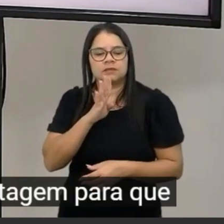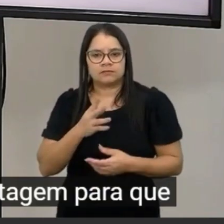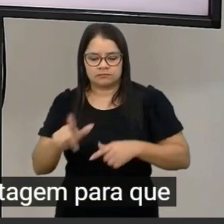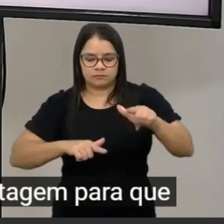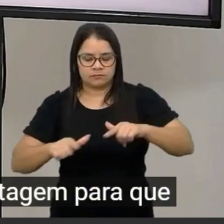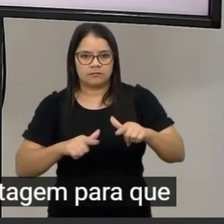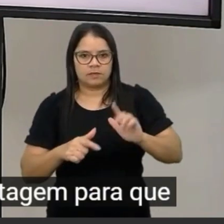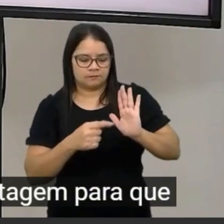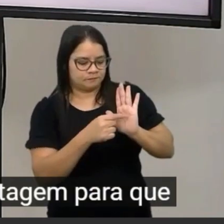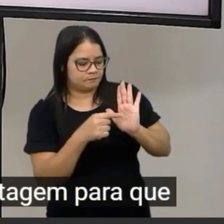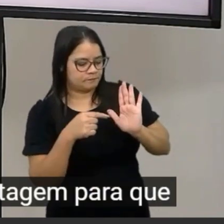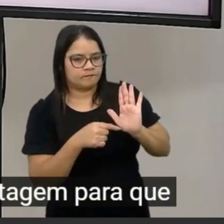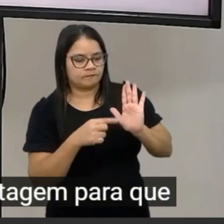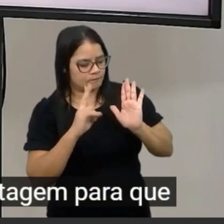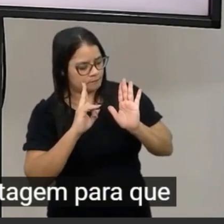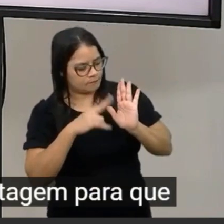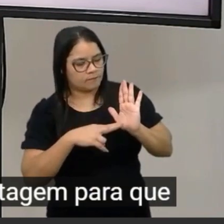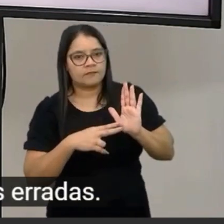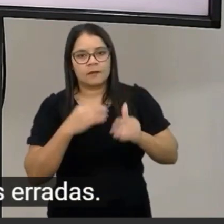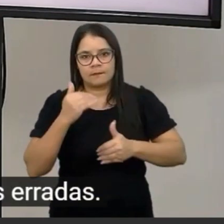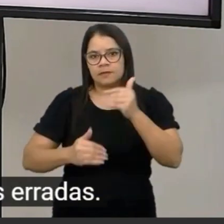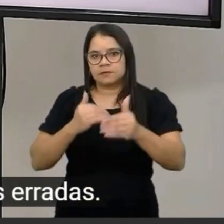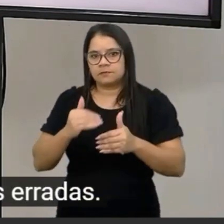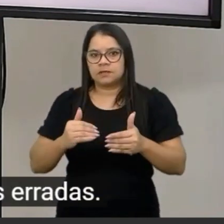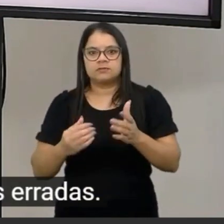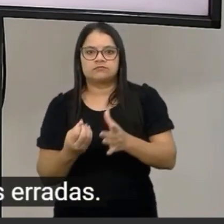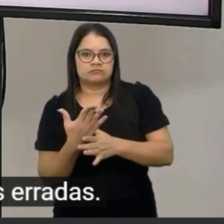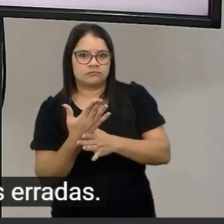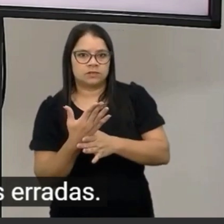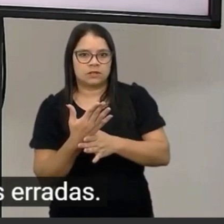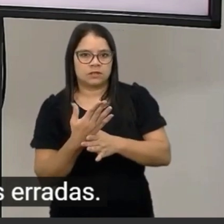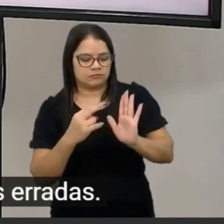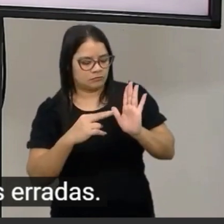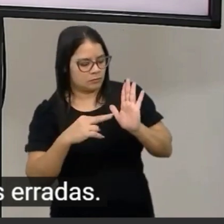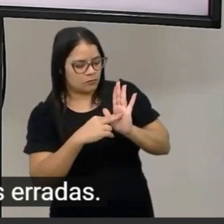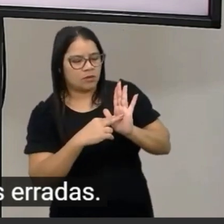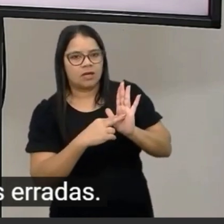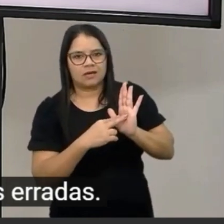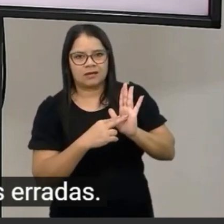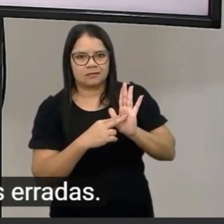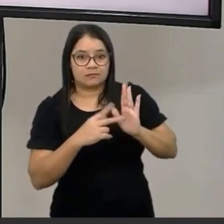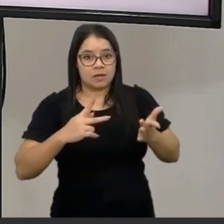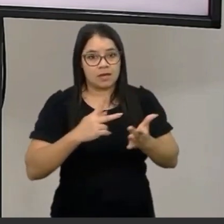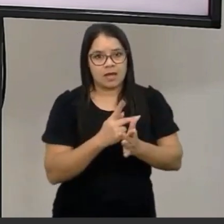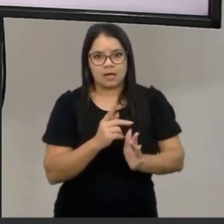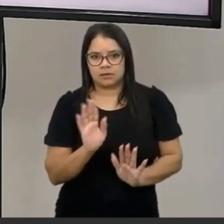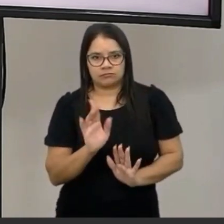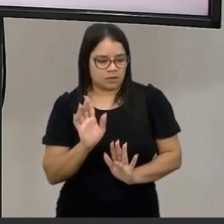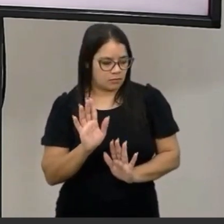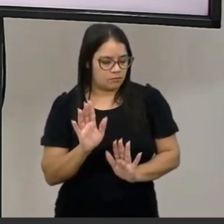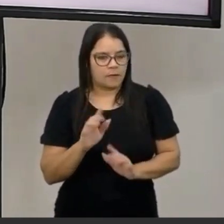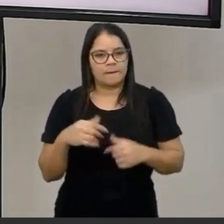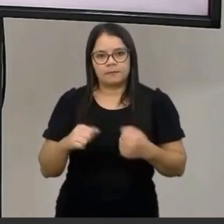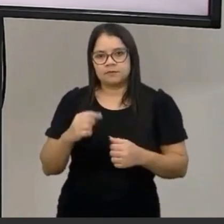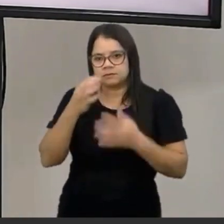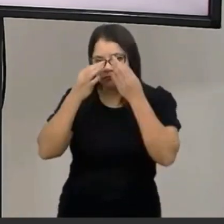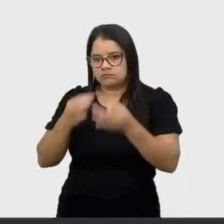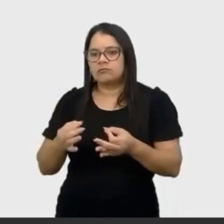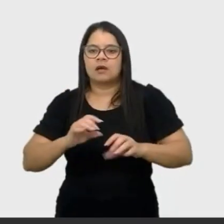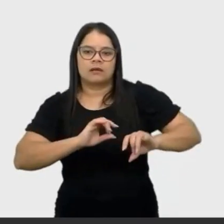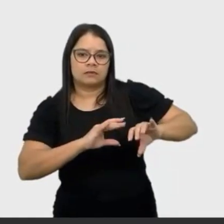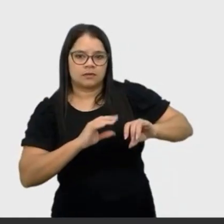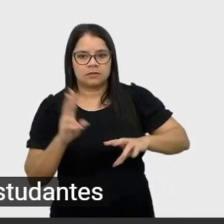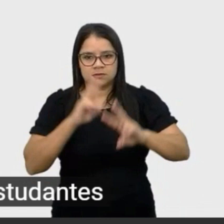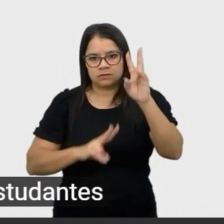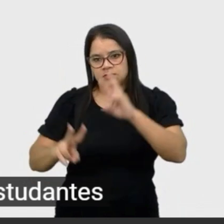gente trabalhar com eles, sempre ter um ali que lembre todo o passo a passo dessa montagem para que a gente não conecte, os estudantes não conectem partes erradas, tá? Então,